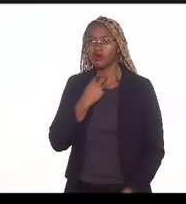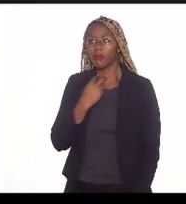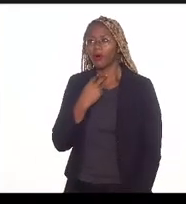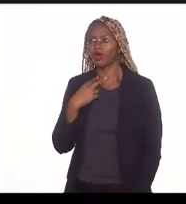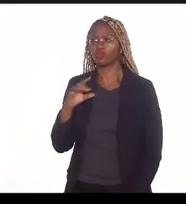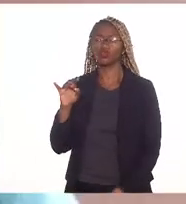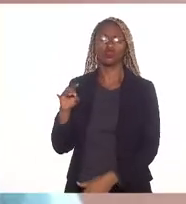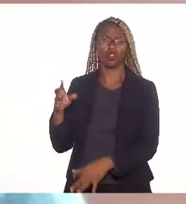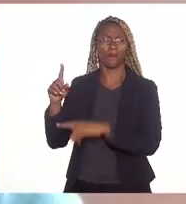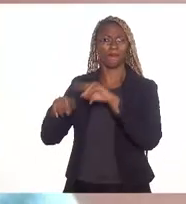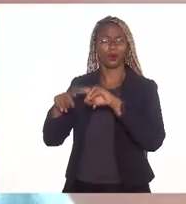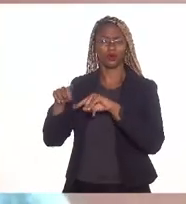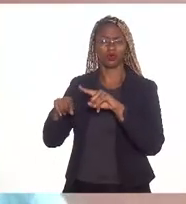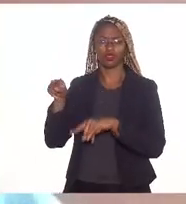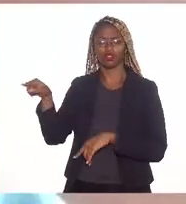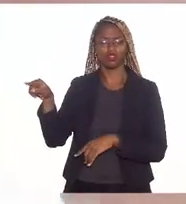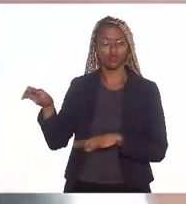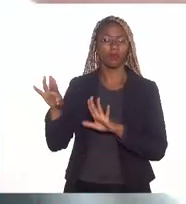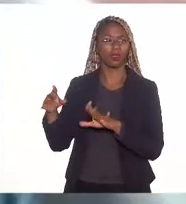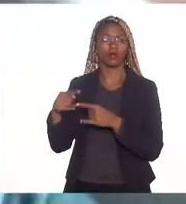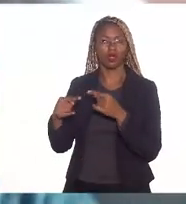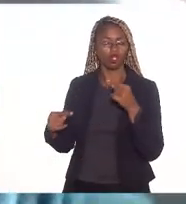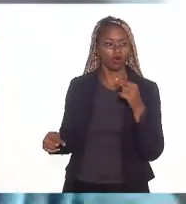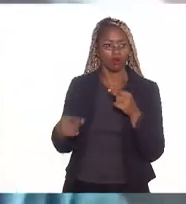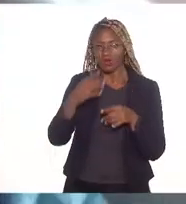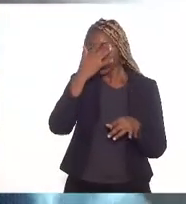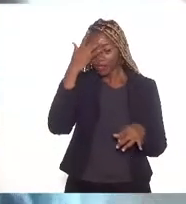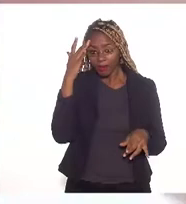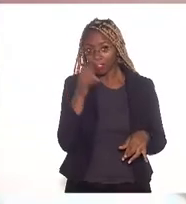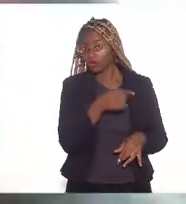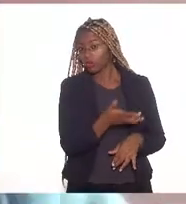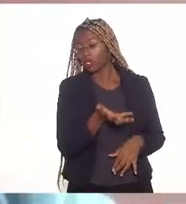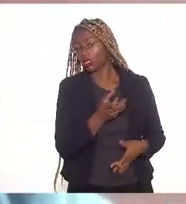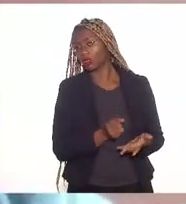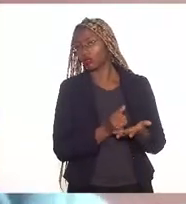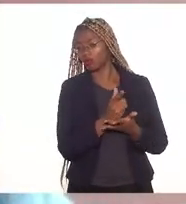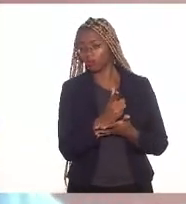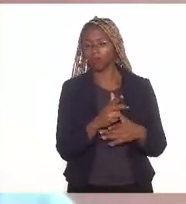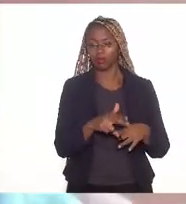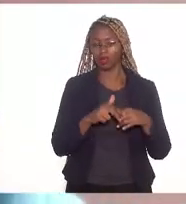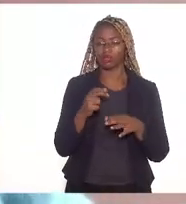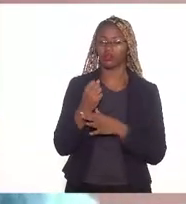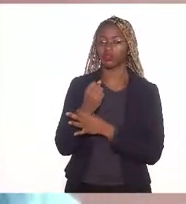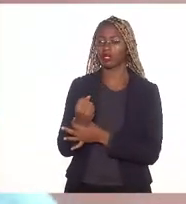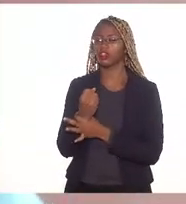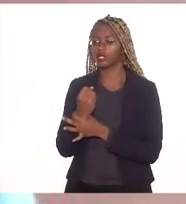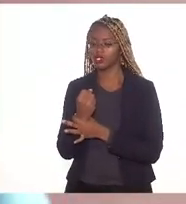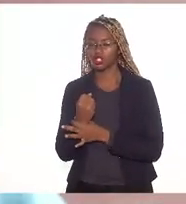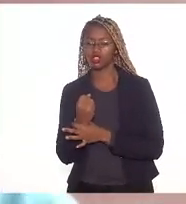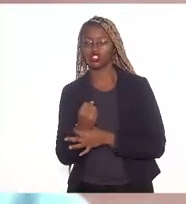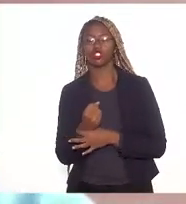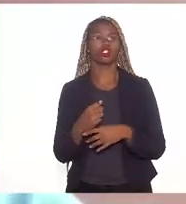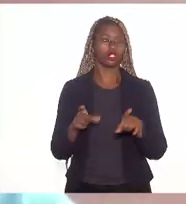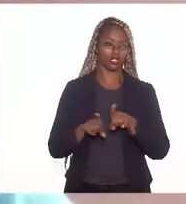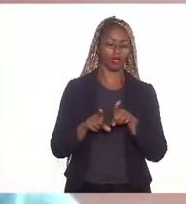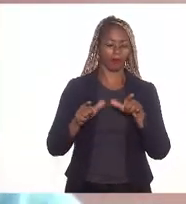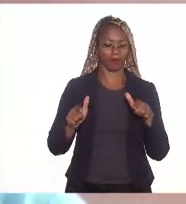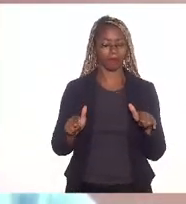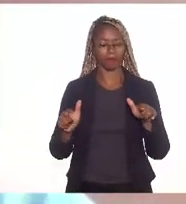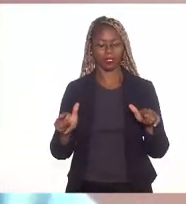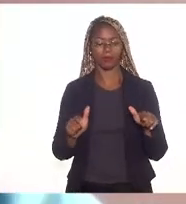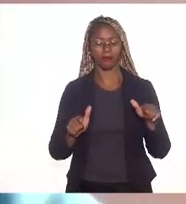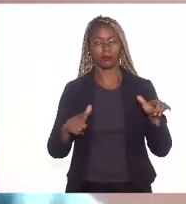atender especificamente o cliente segmentado, por exigência de garantia ou exigência de certidões